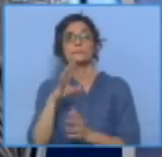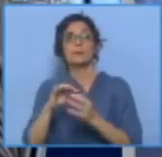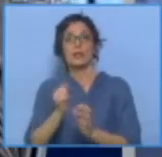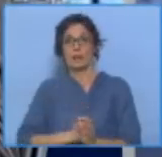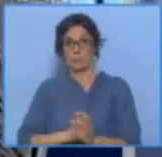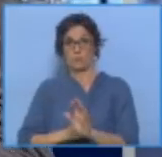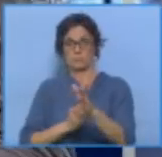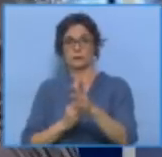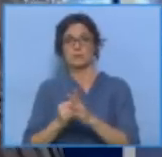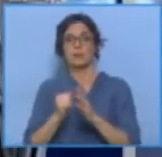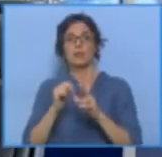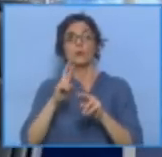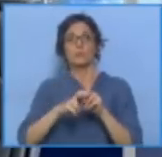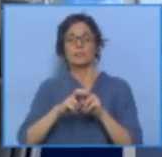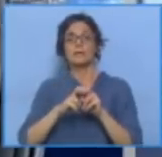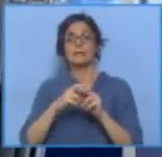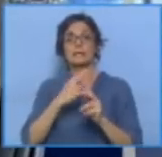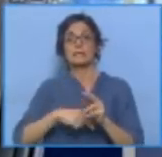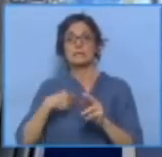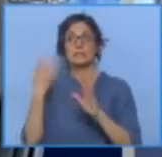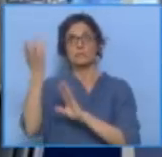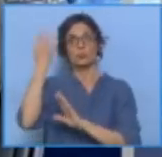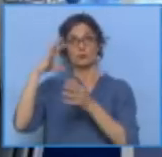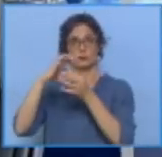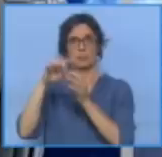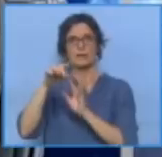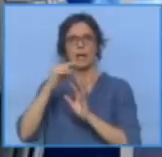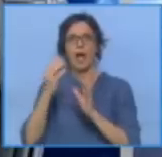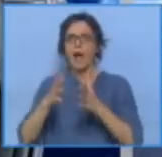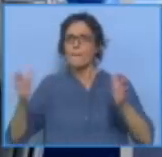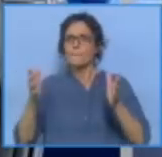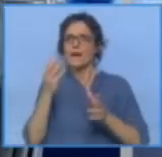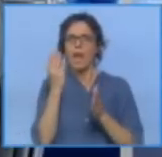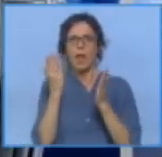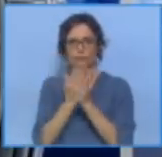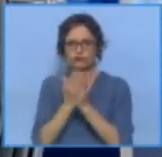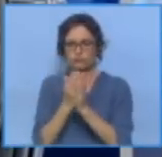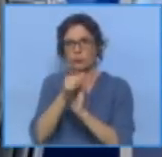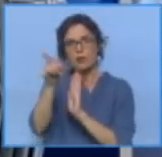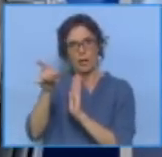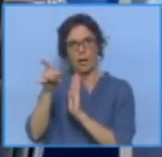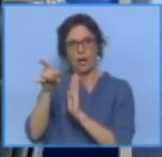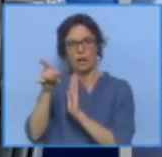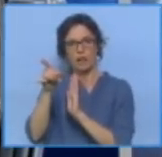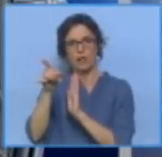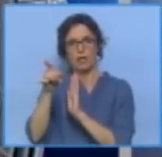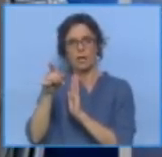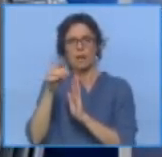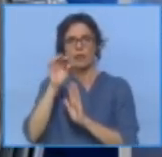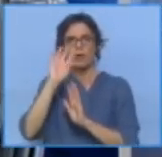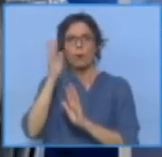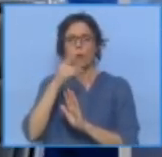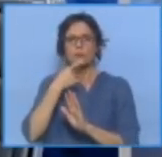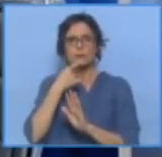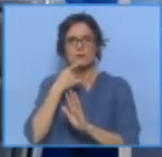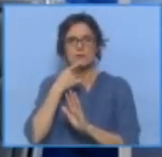Cristianismo e Cultura. A maior parte, os alunos de Direito, de Comunicação Social, de Economia, de Gestão, quando se dão conta